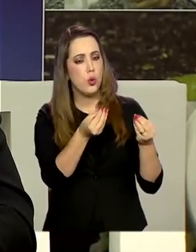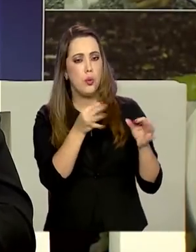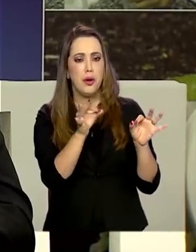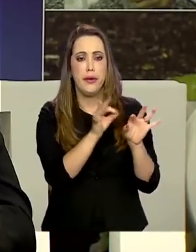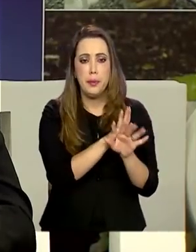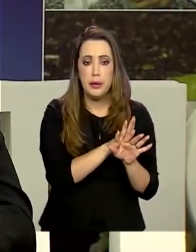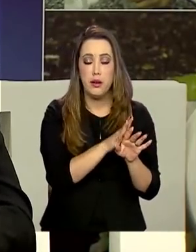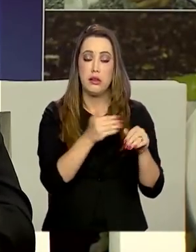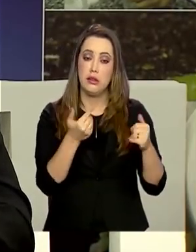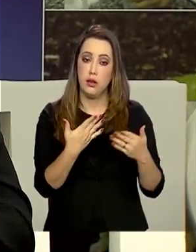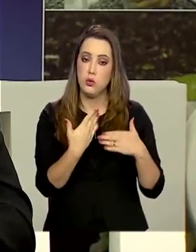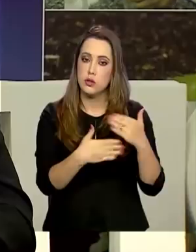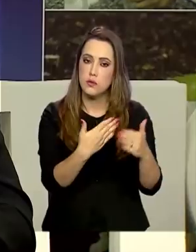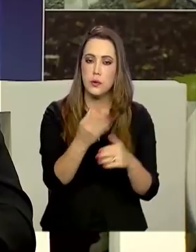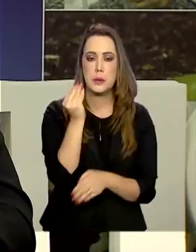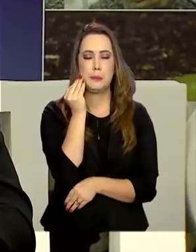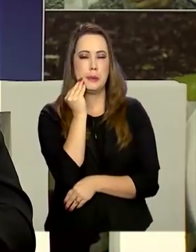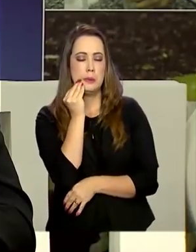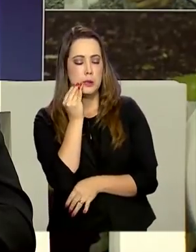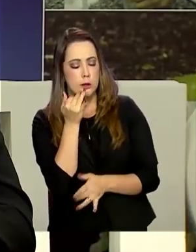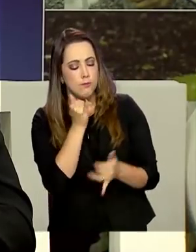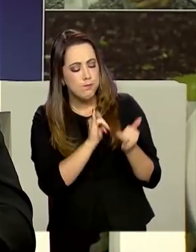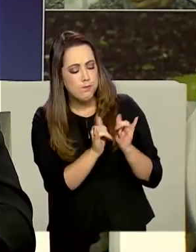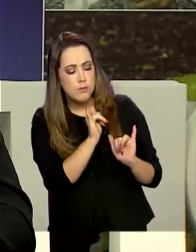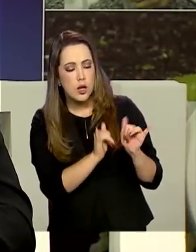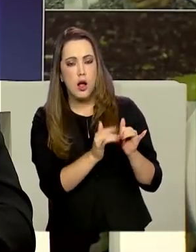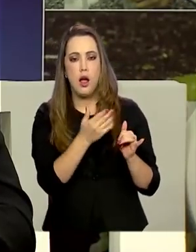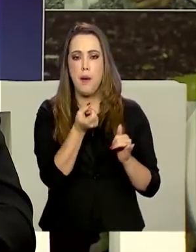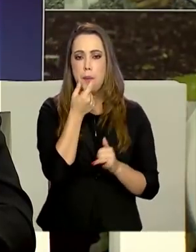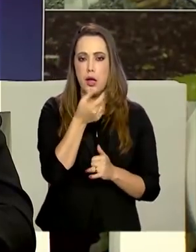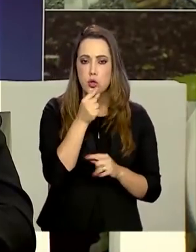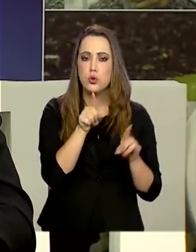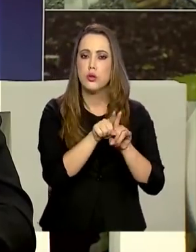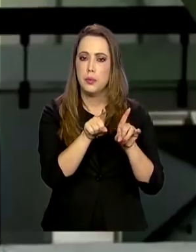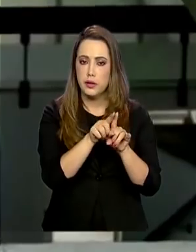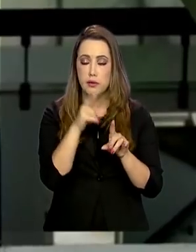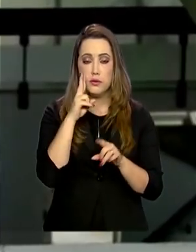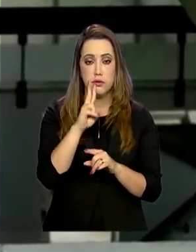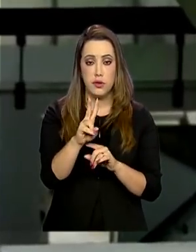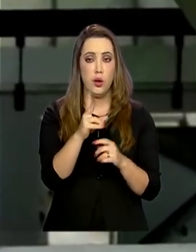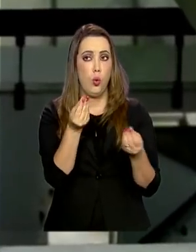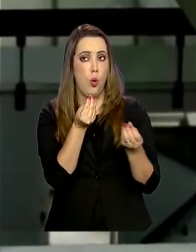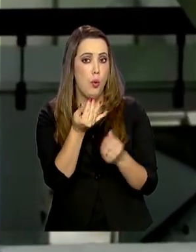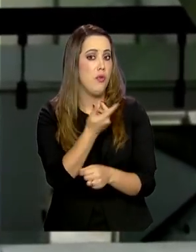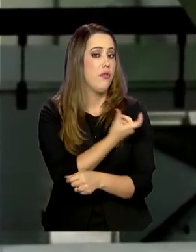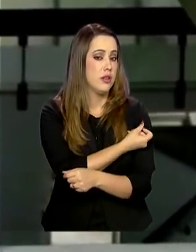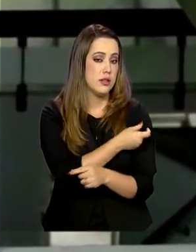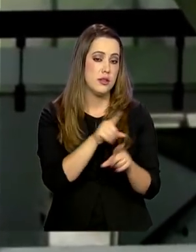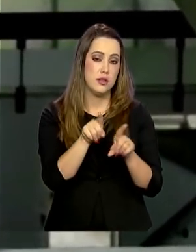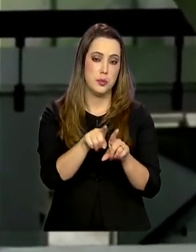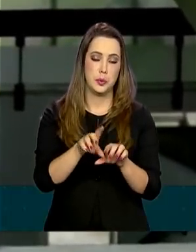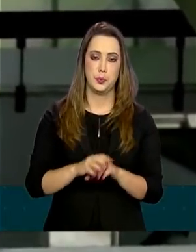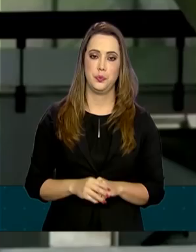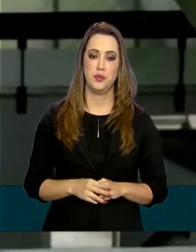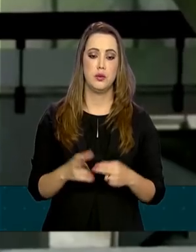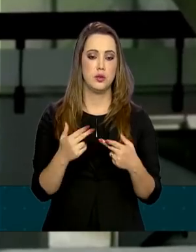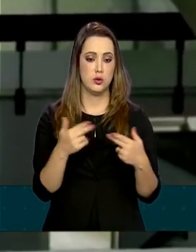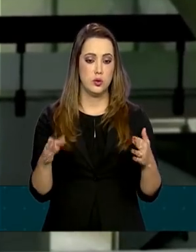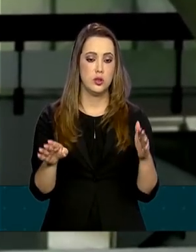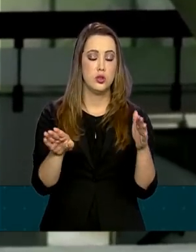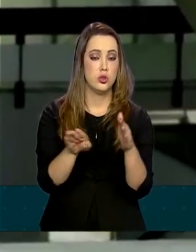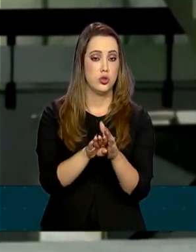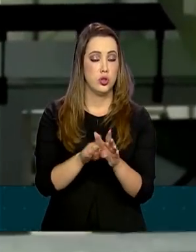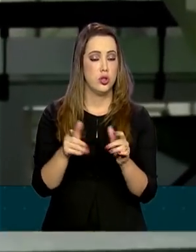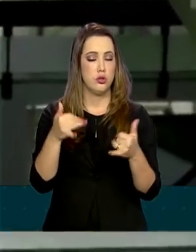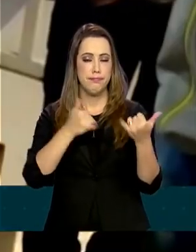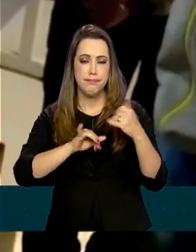desenvolver testes desenvolver medicamentos desenvolver vacinas para que o material biológico chega aos laboratórios